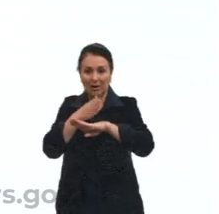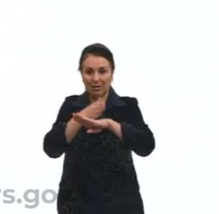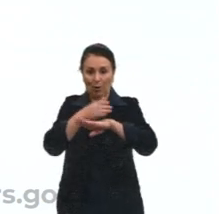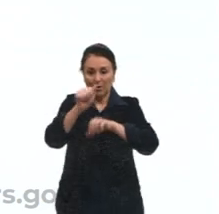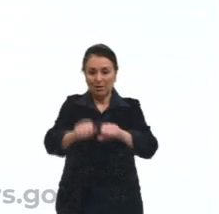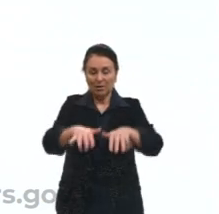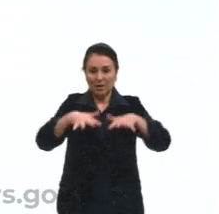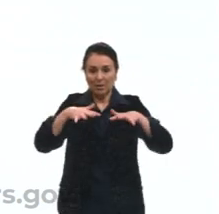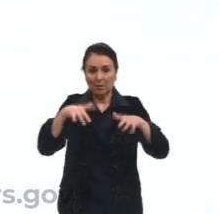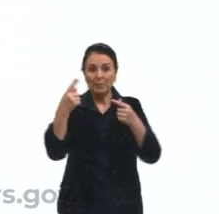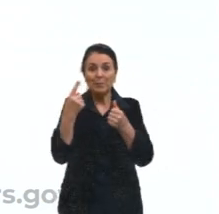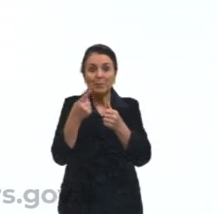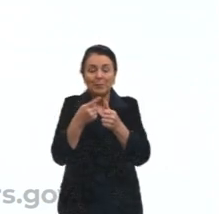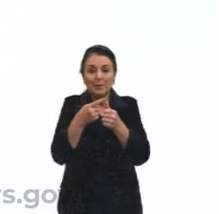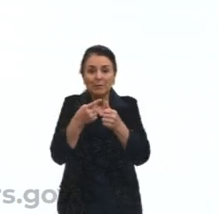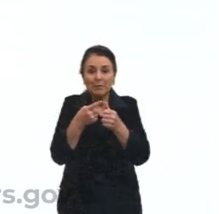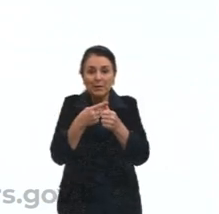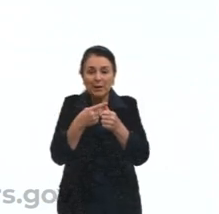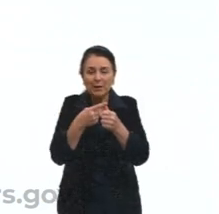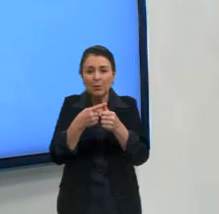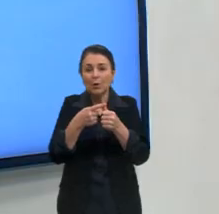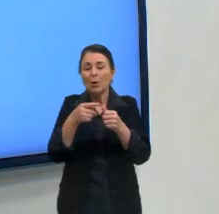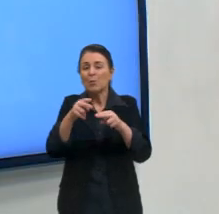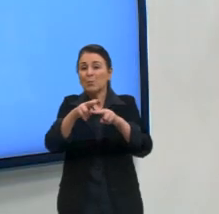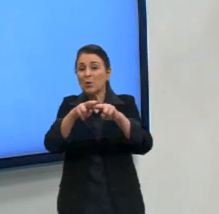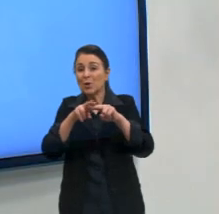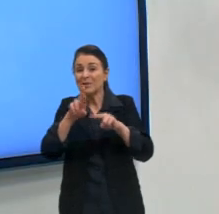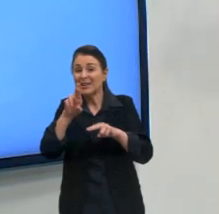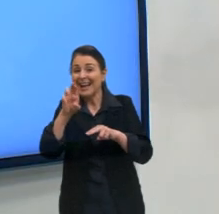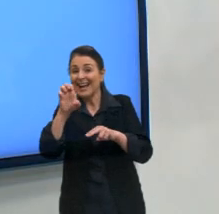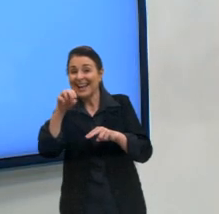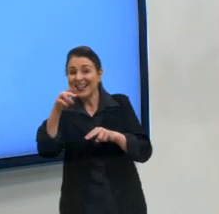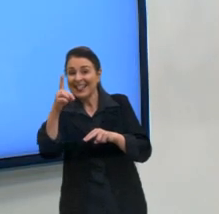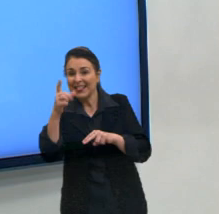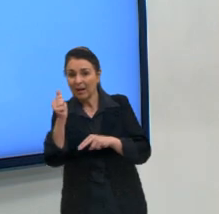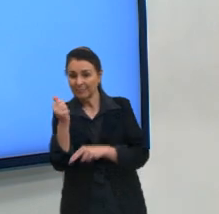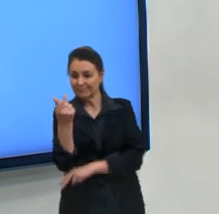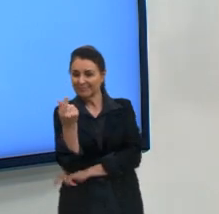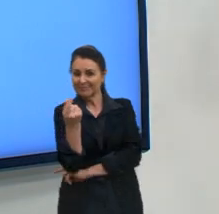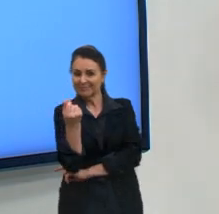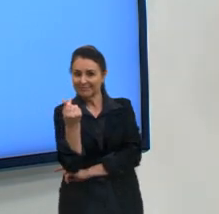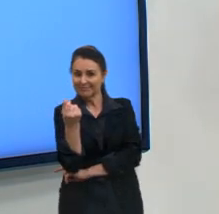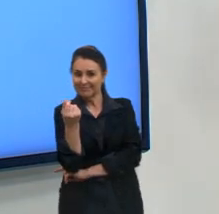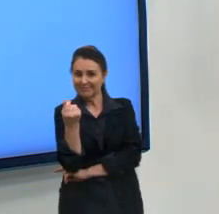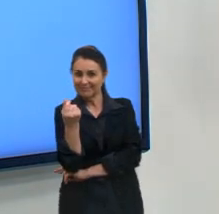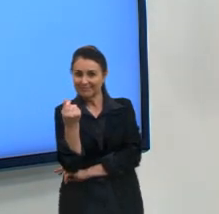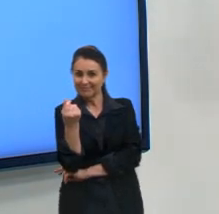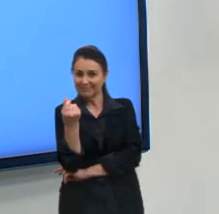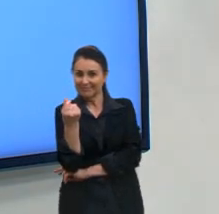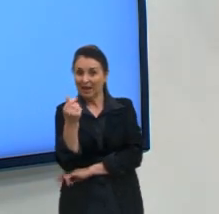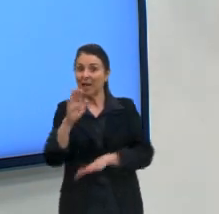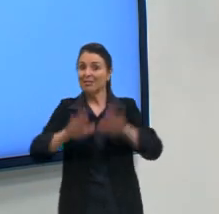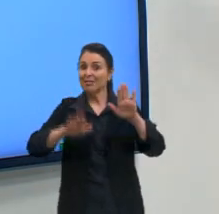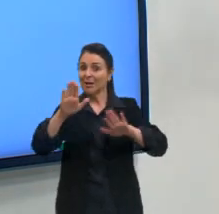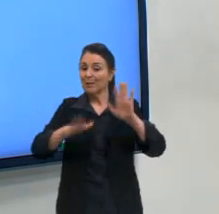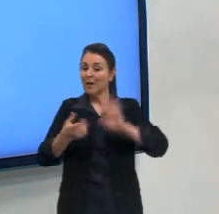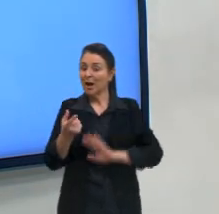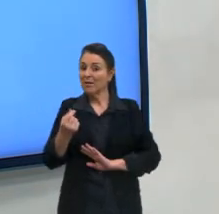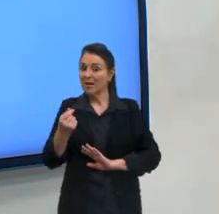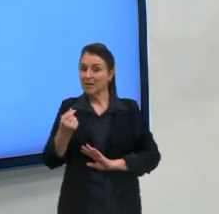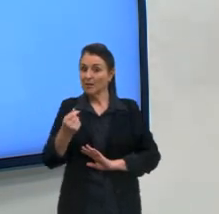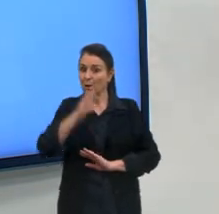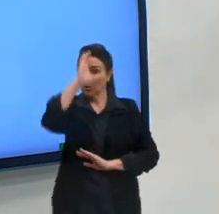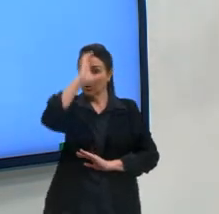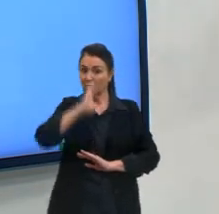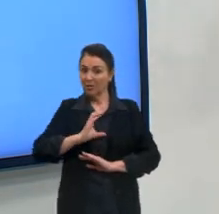assembleias primeiramente pela renda então de acordo com a renda os cidadãos